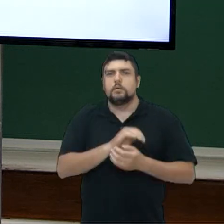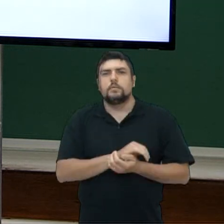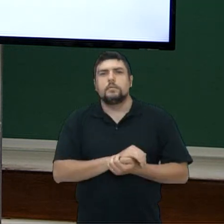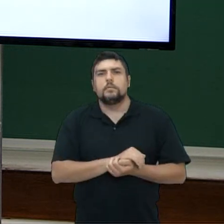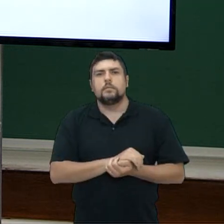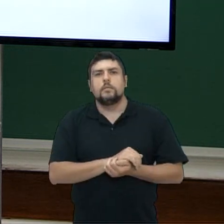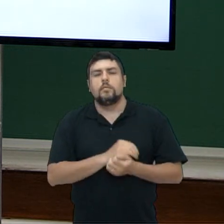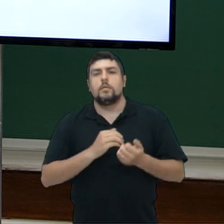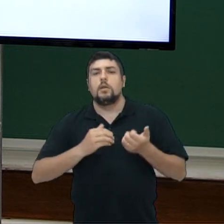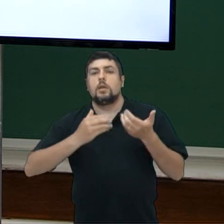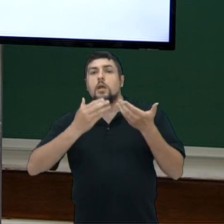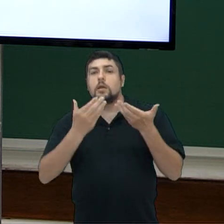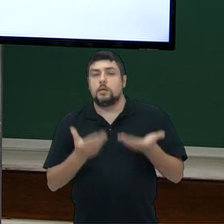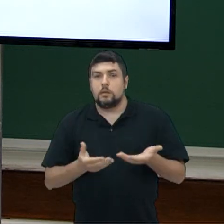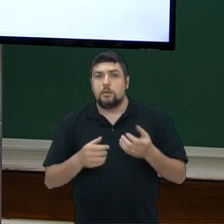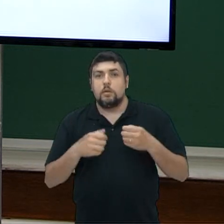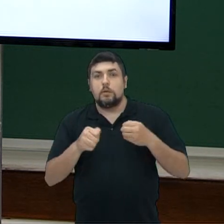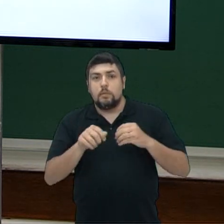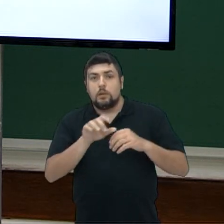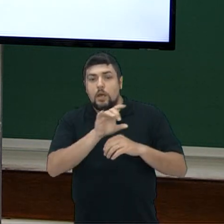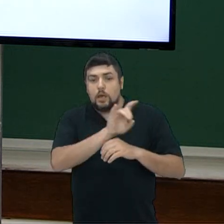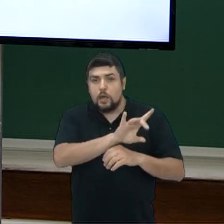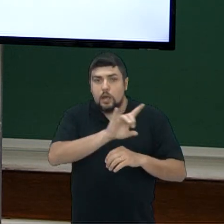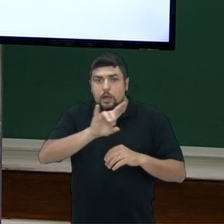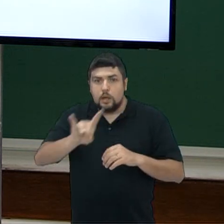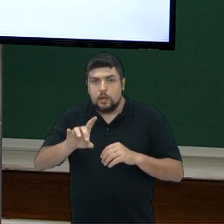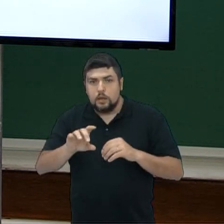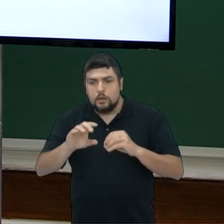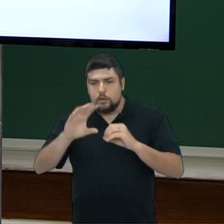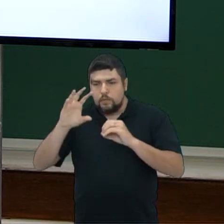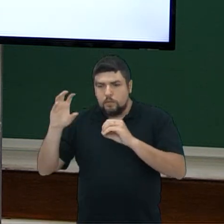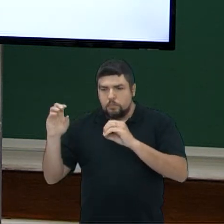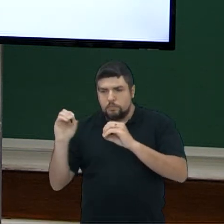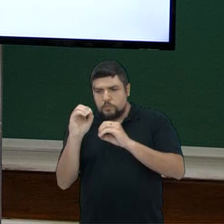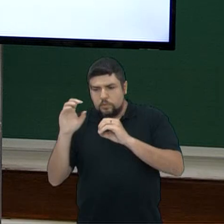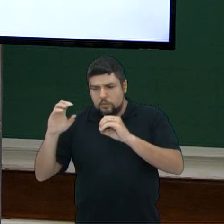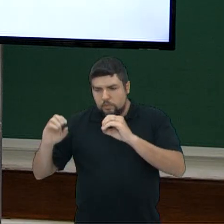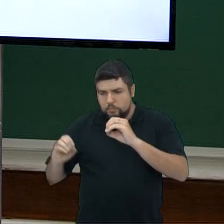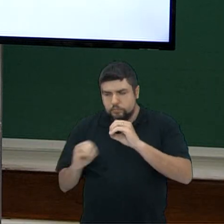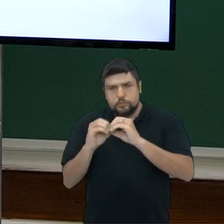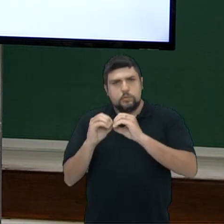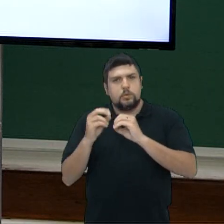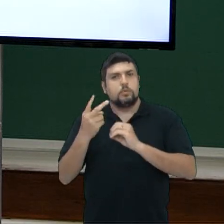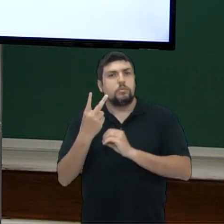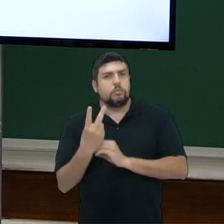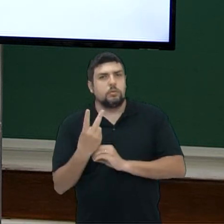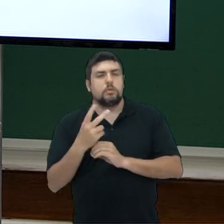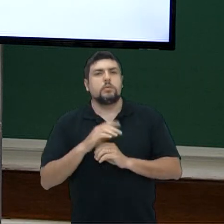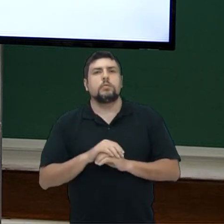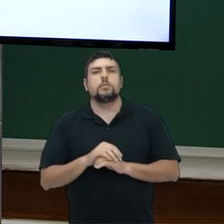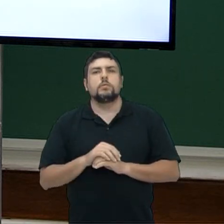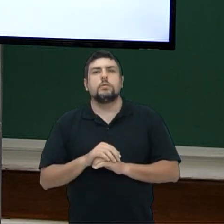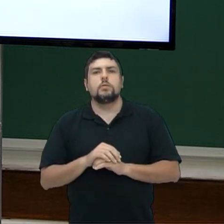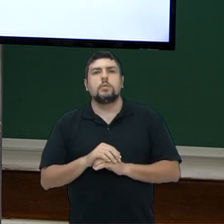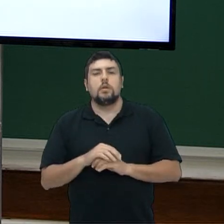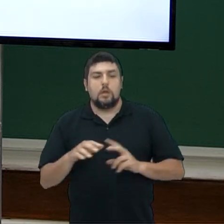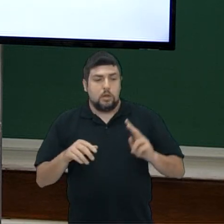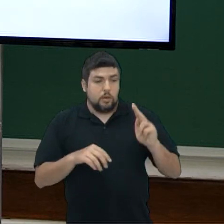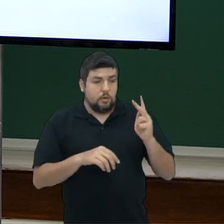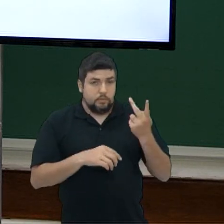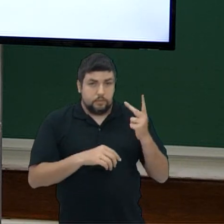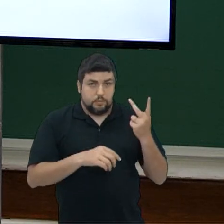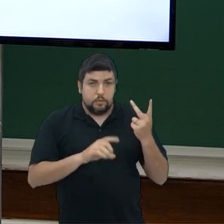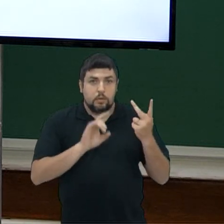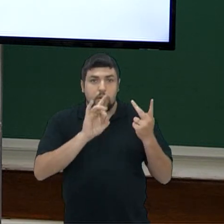certo? Então eles precisam fazer cada um mais 2 ligações, beleza? O hidrogênio, ele tem